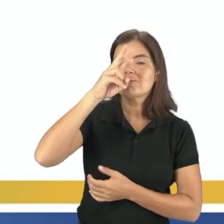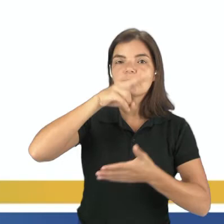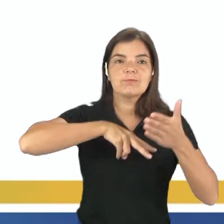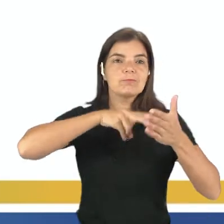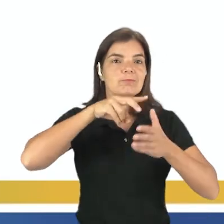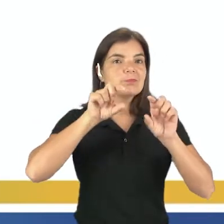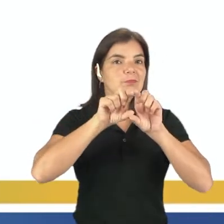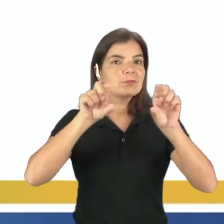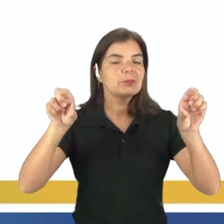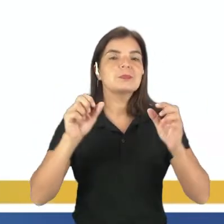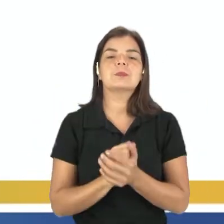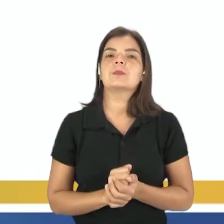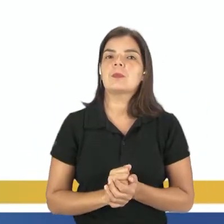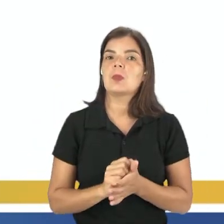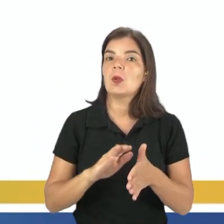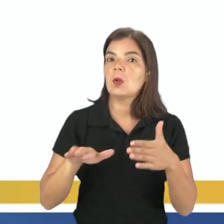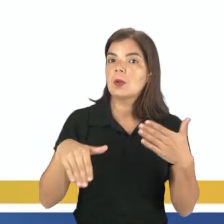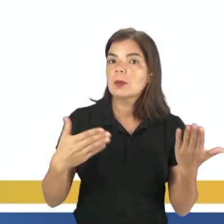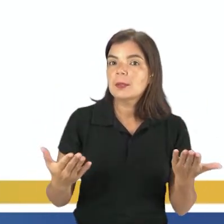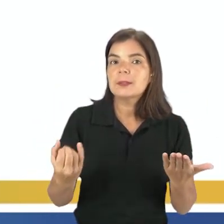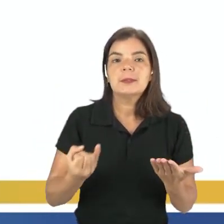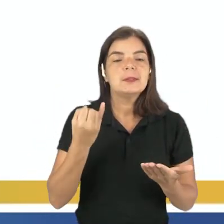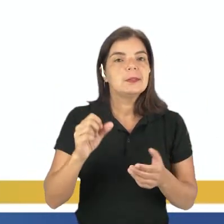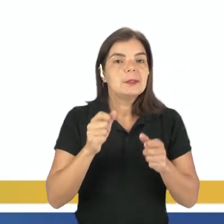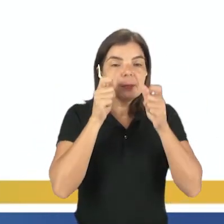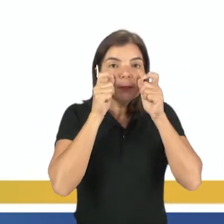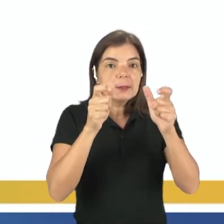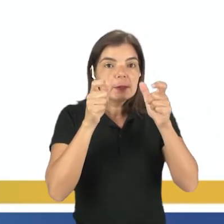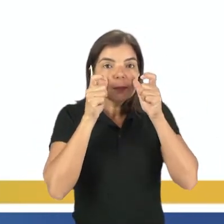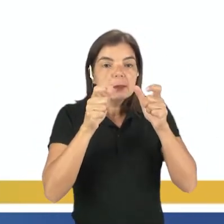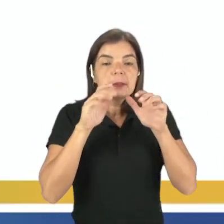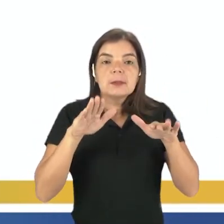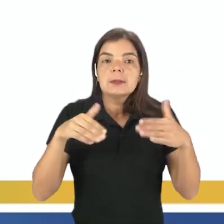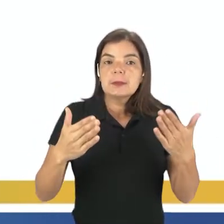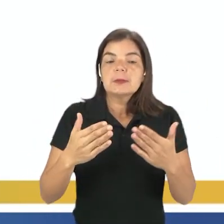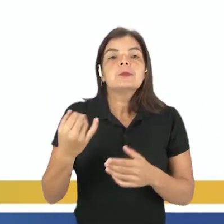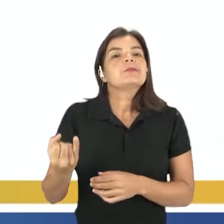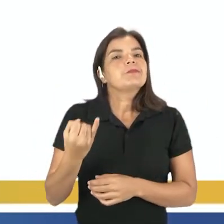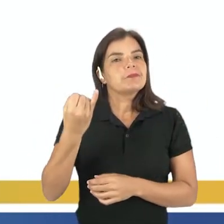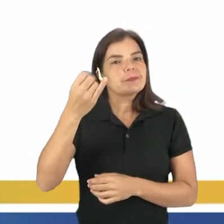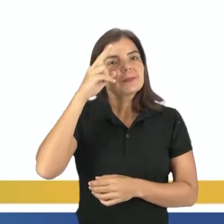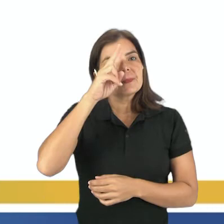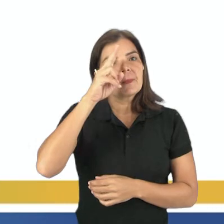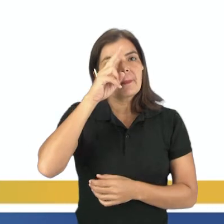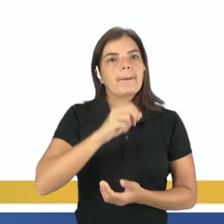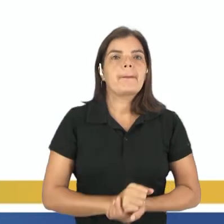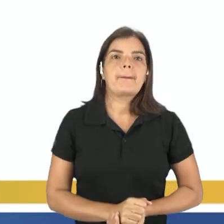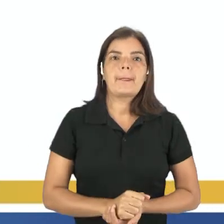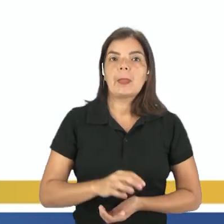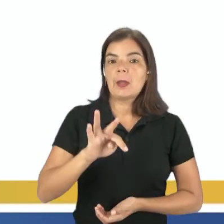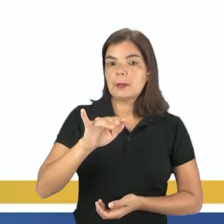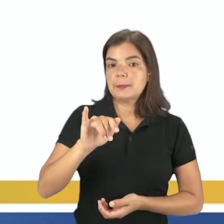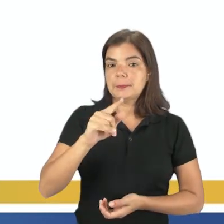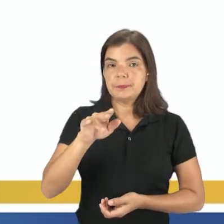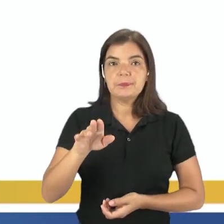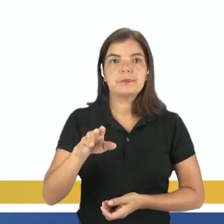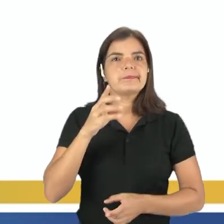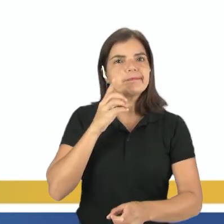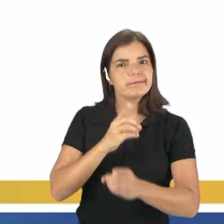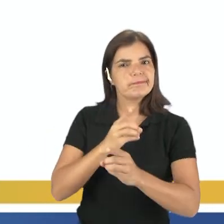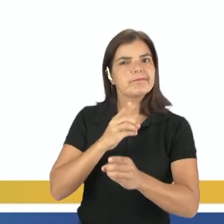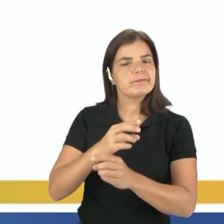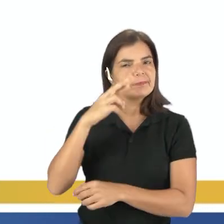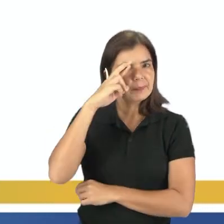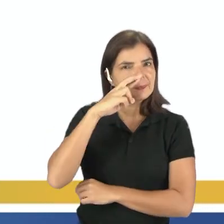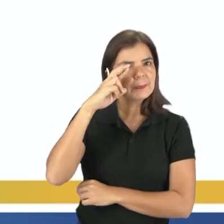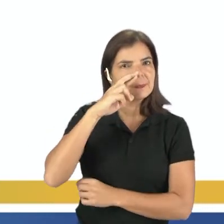nesse fragmento? Qual é o auge dessa história? O que que vai despertar? Qual é o ponto máximo dessa história? Primeiro, seria Tião ser